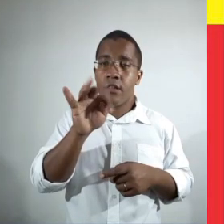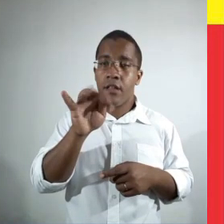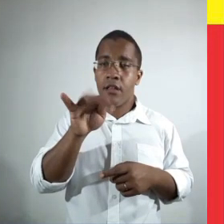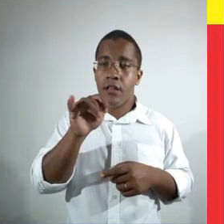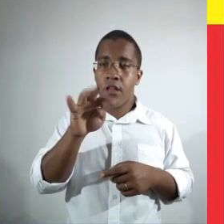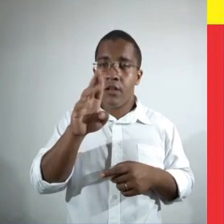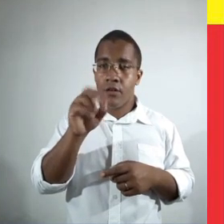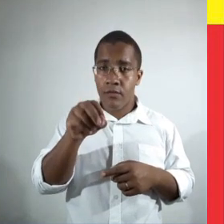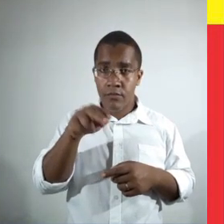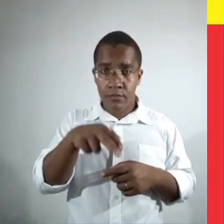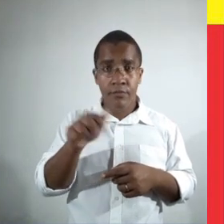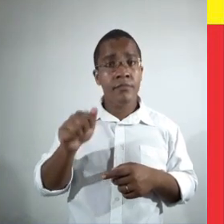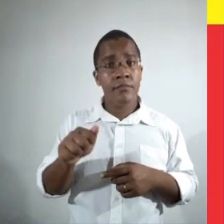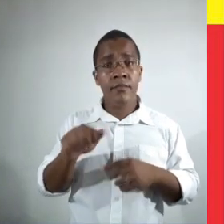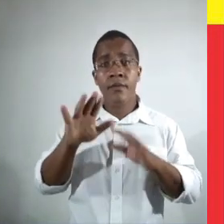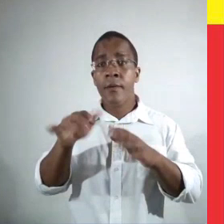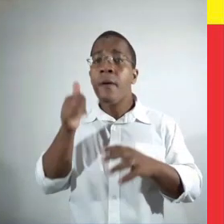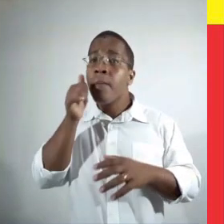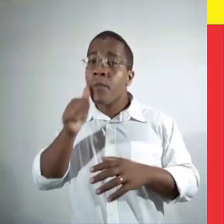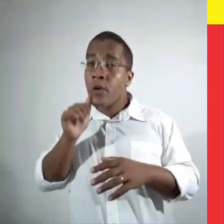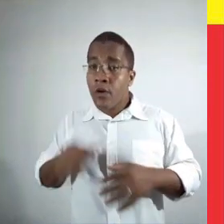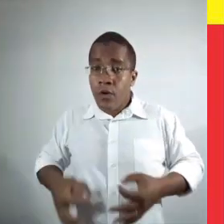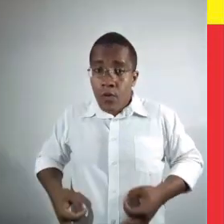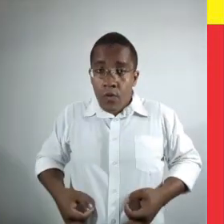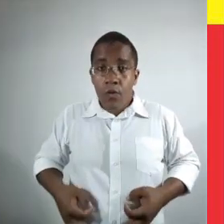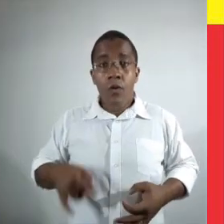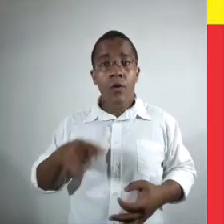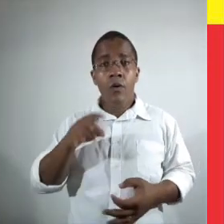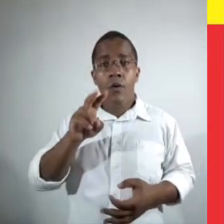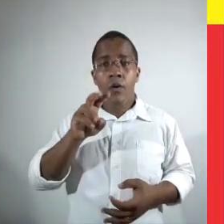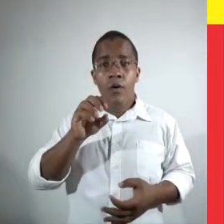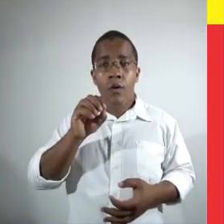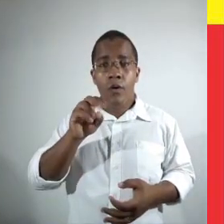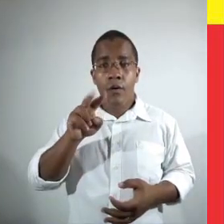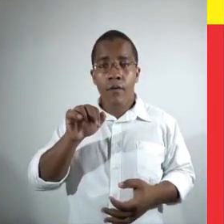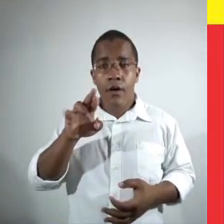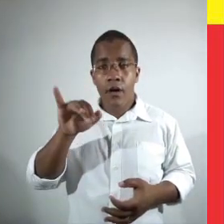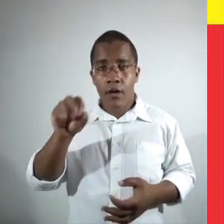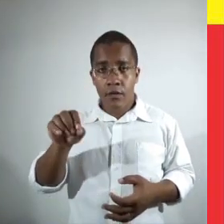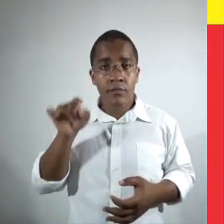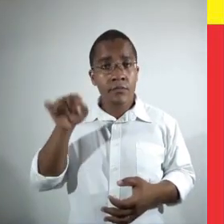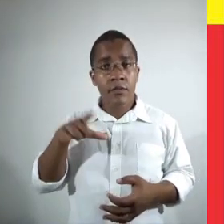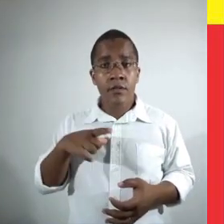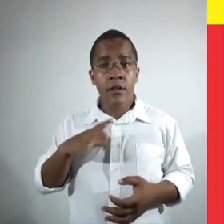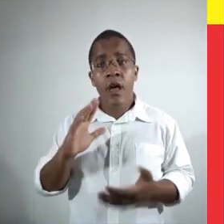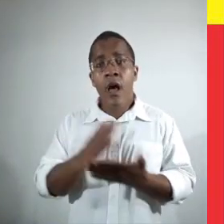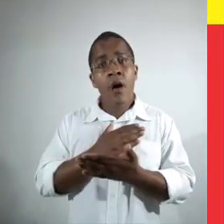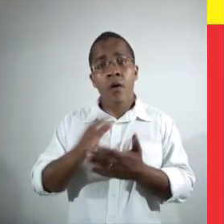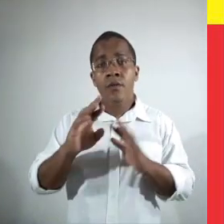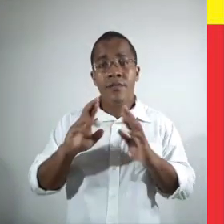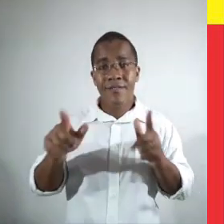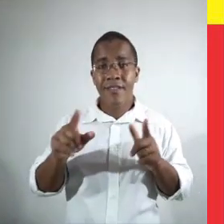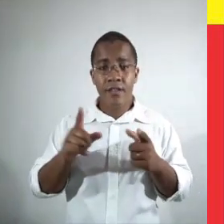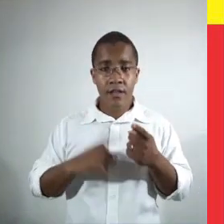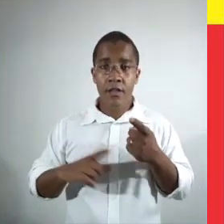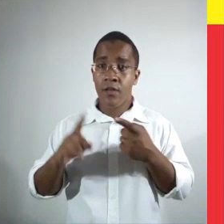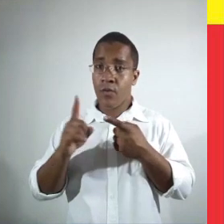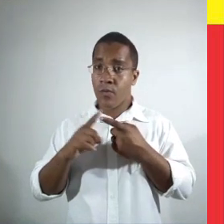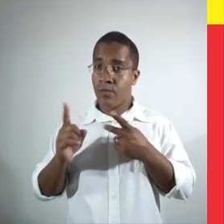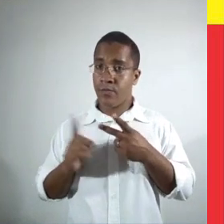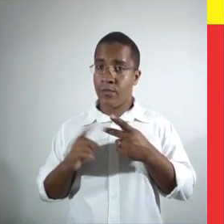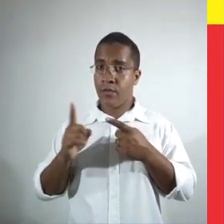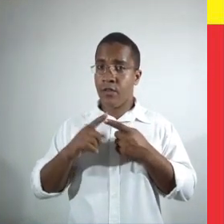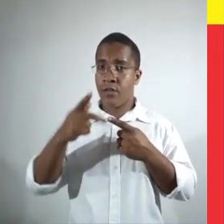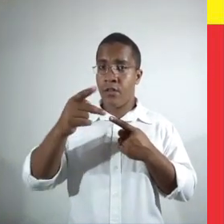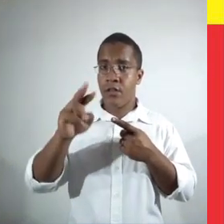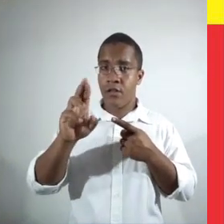Já, enquanto que nos ovários, as glândulas do sistema genital feminino, ocorre a produção de outros hormônios, 2 hormônios